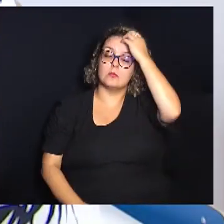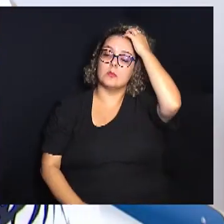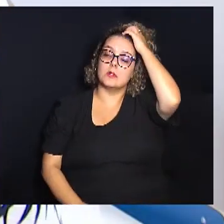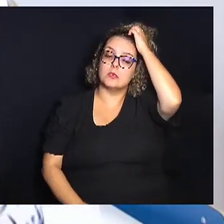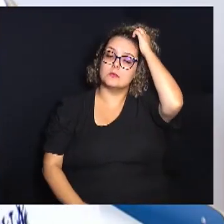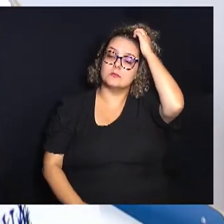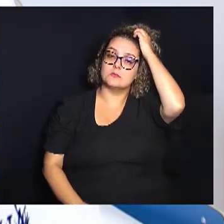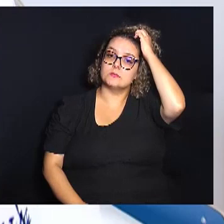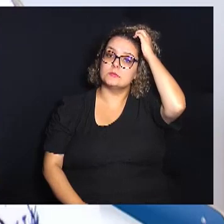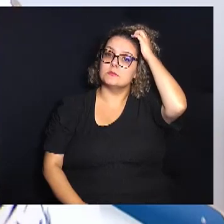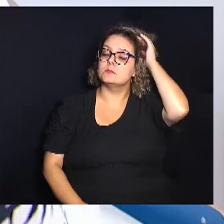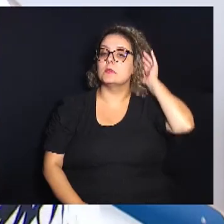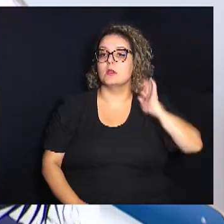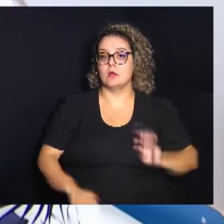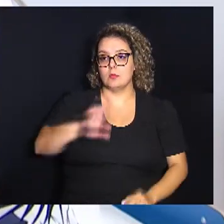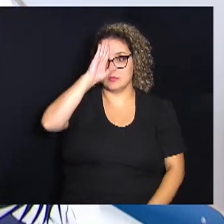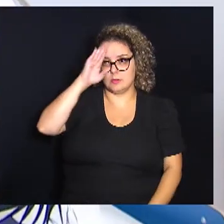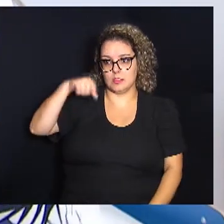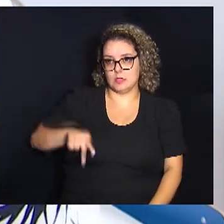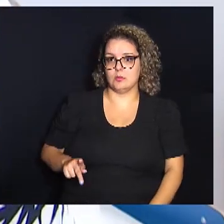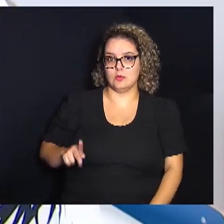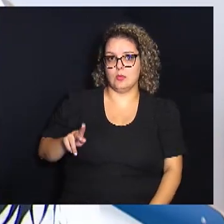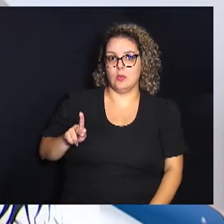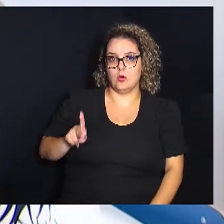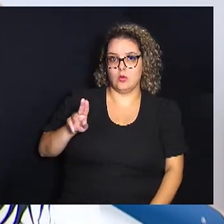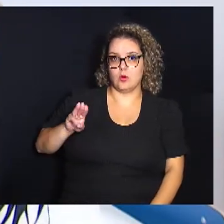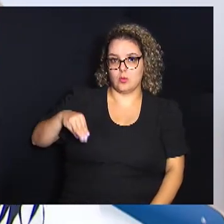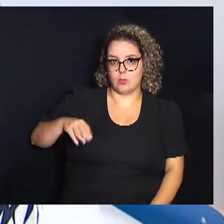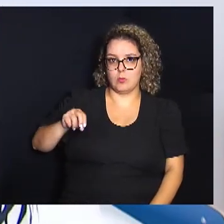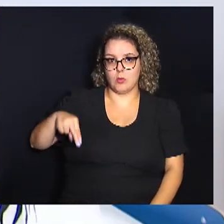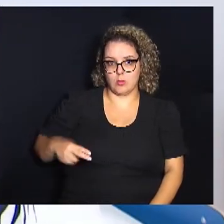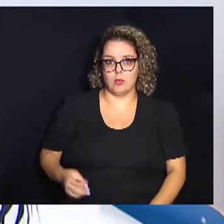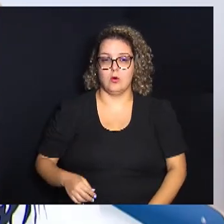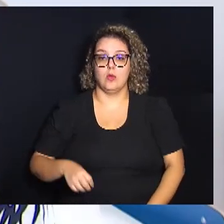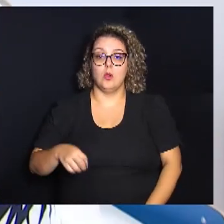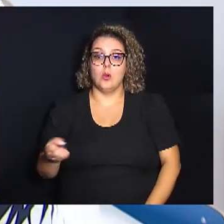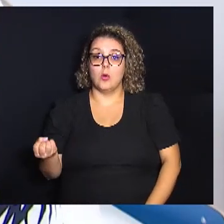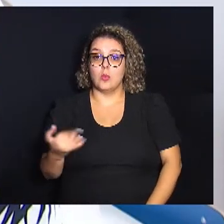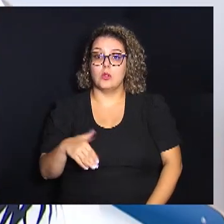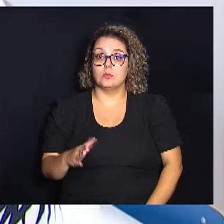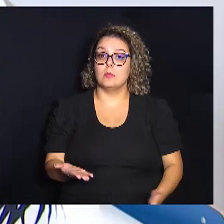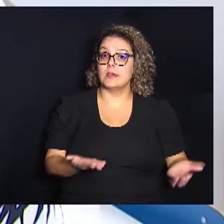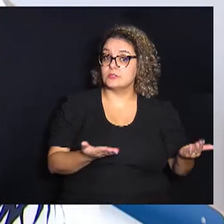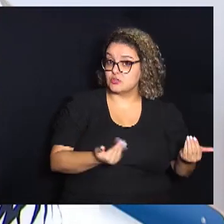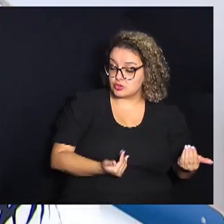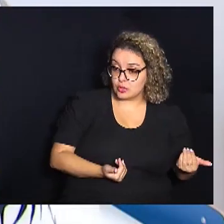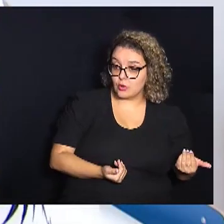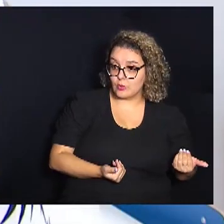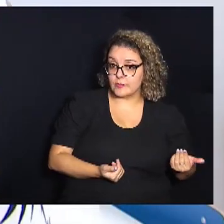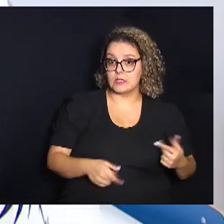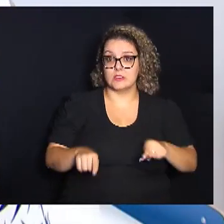né? Principalmente aqui no Kumon, é o seguinte: quanto mais nova é a criança, a gente precisa desenvolver